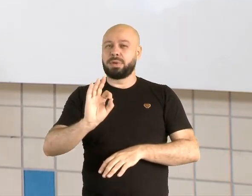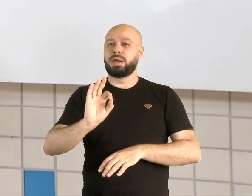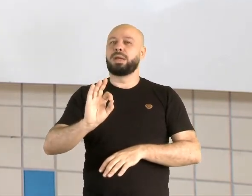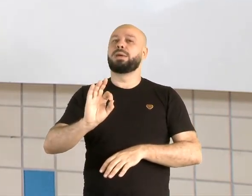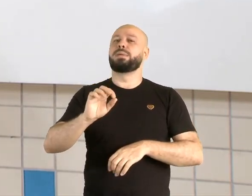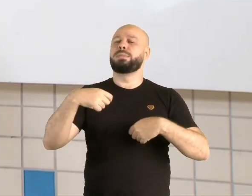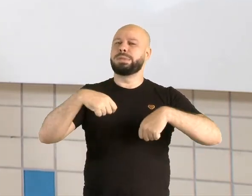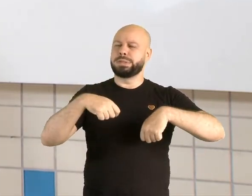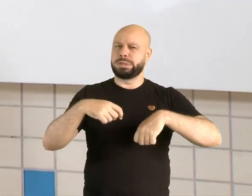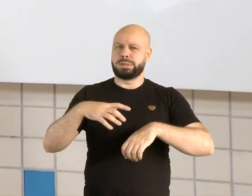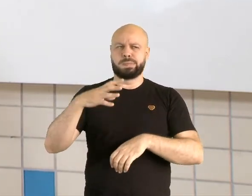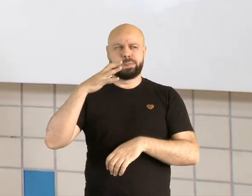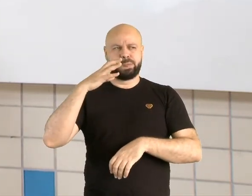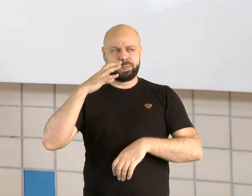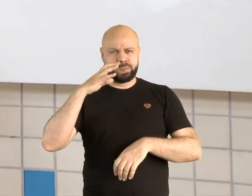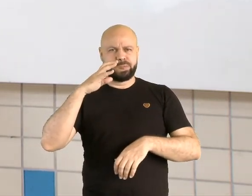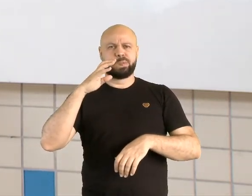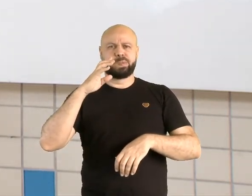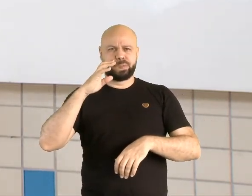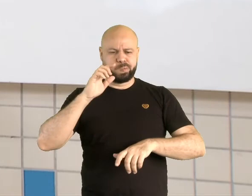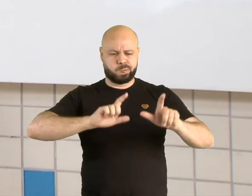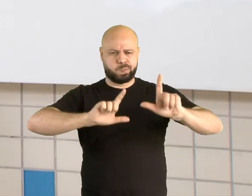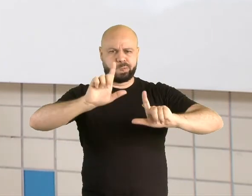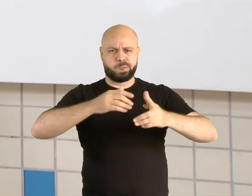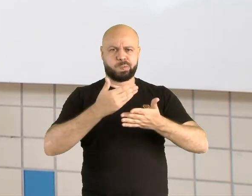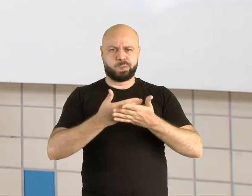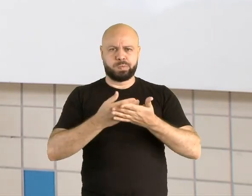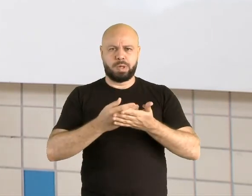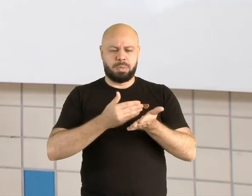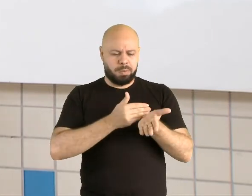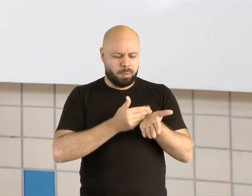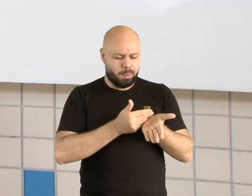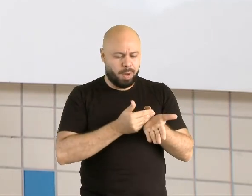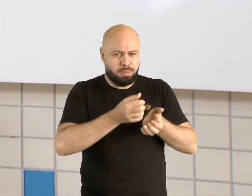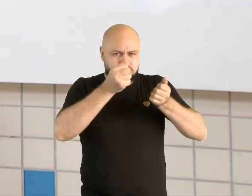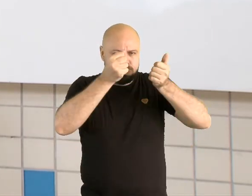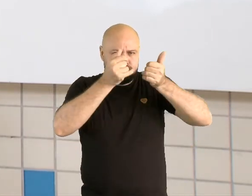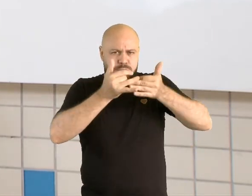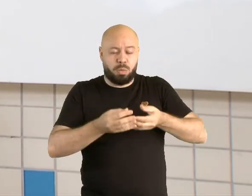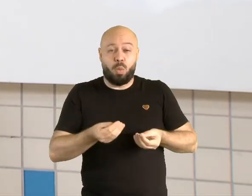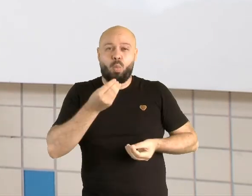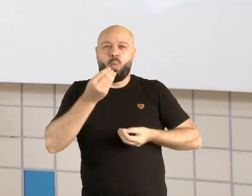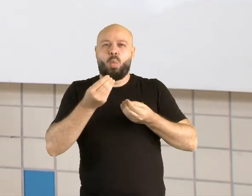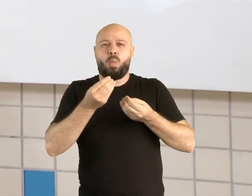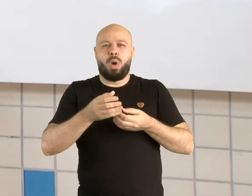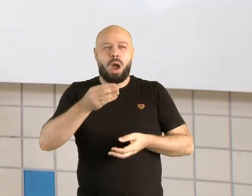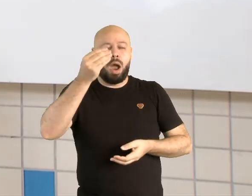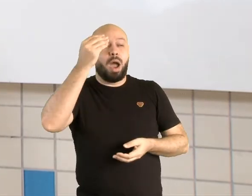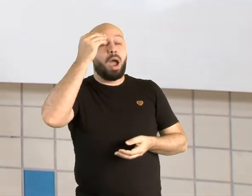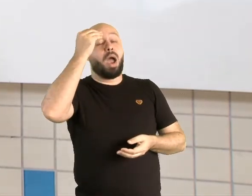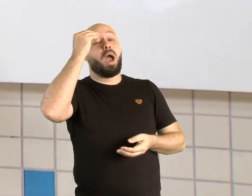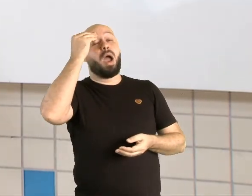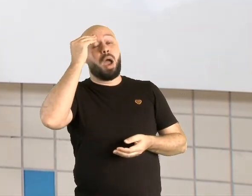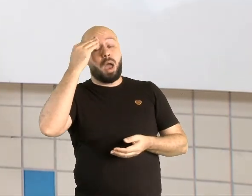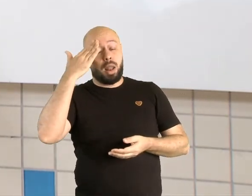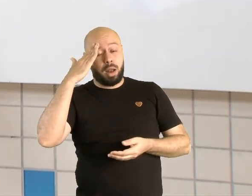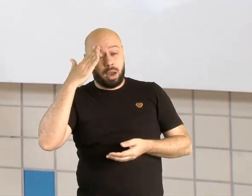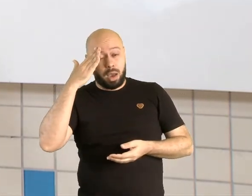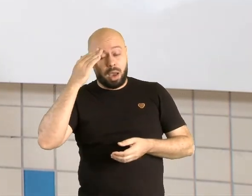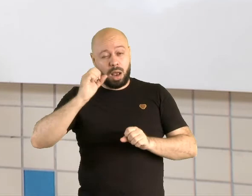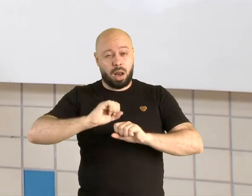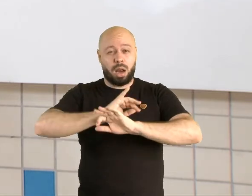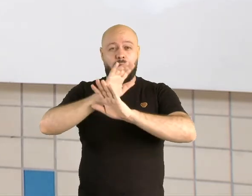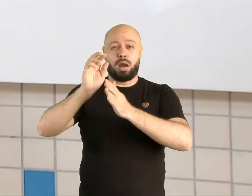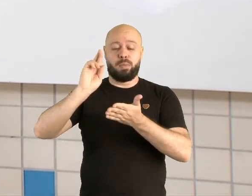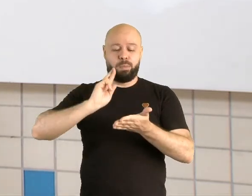aula é toda a introdução daquilo que você vai responder nas atividades. É muito importante a